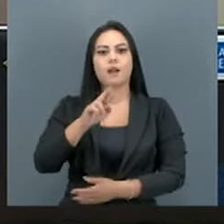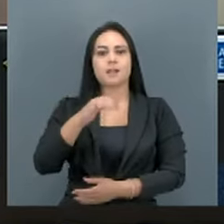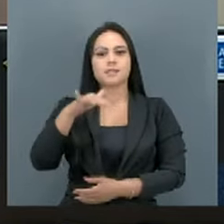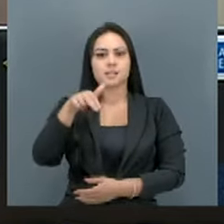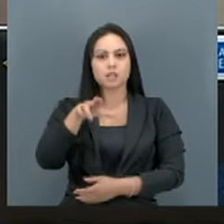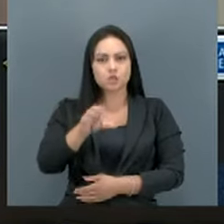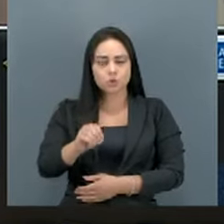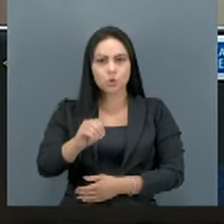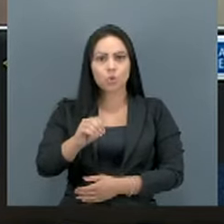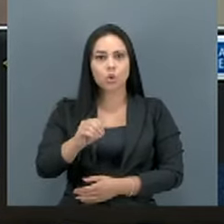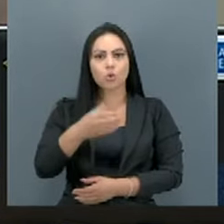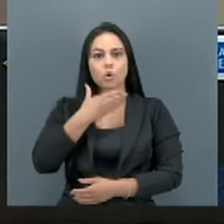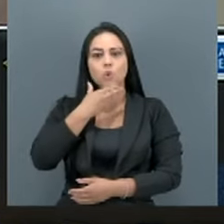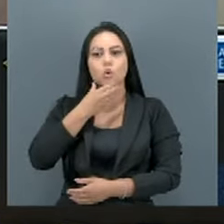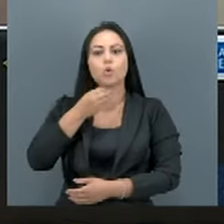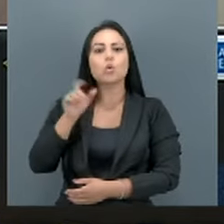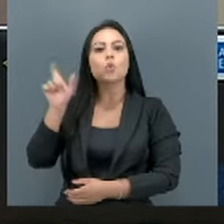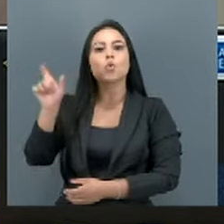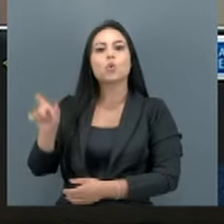Poiopa